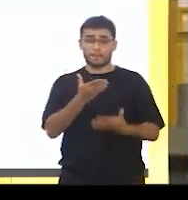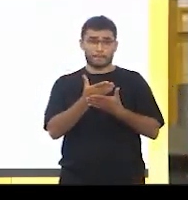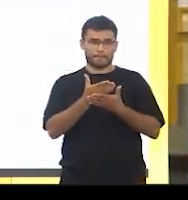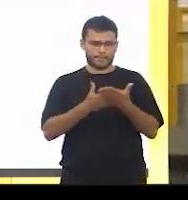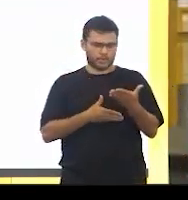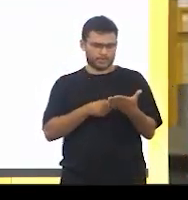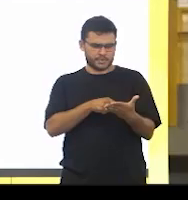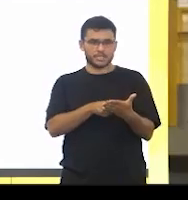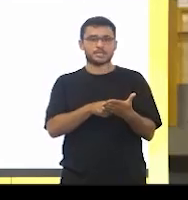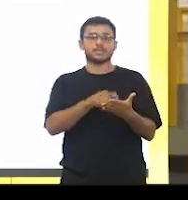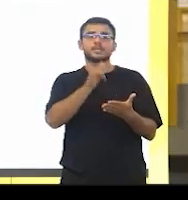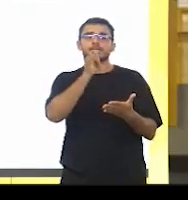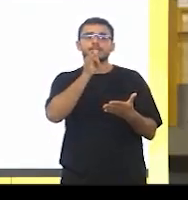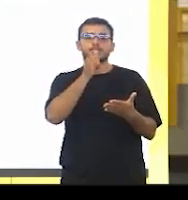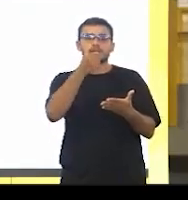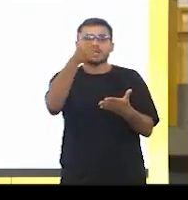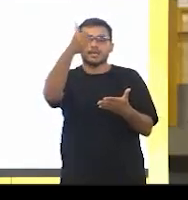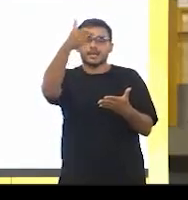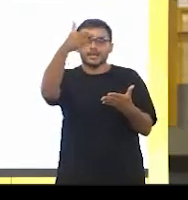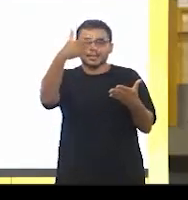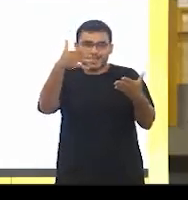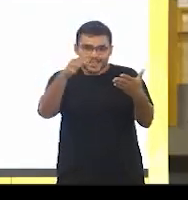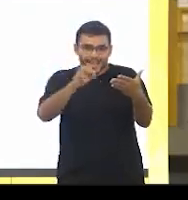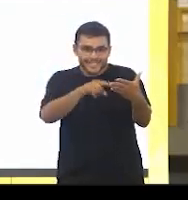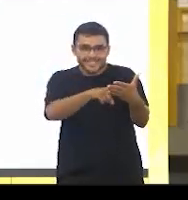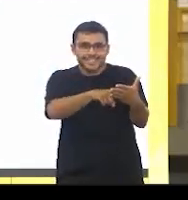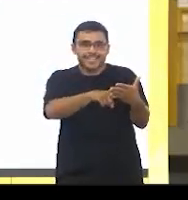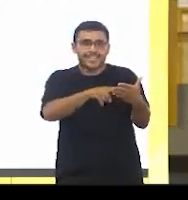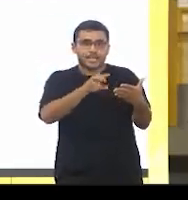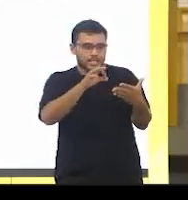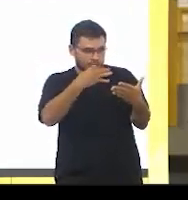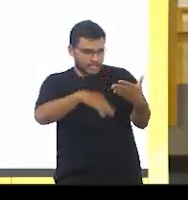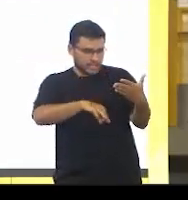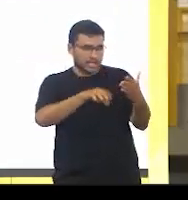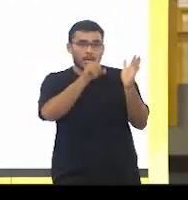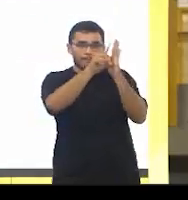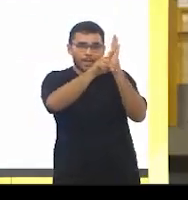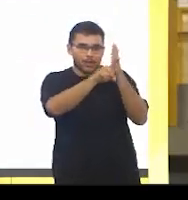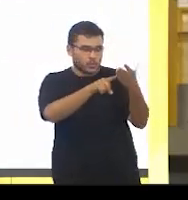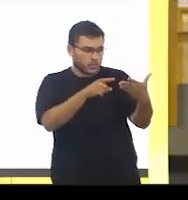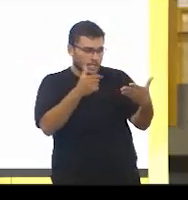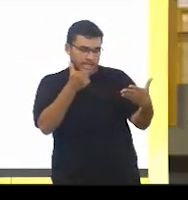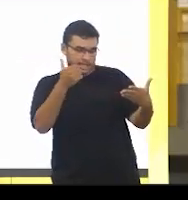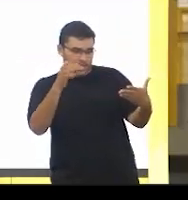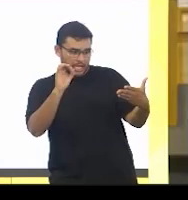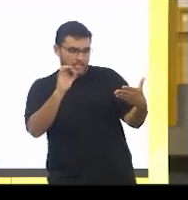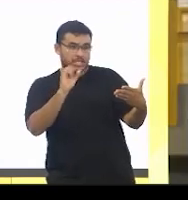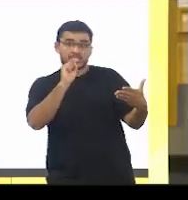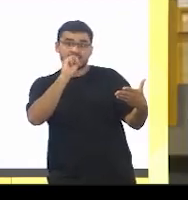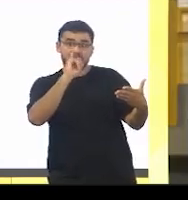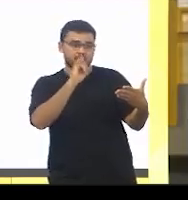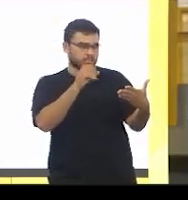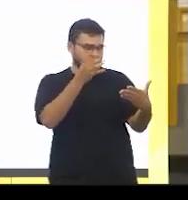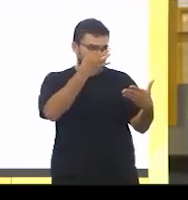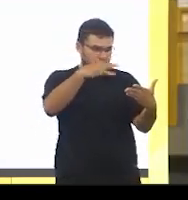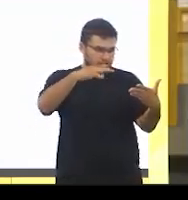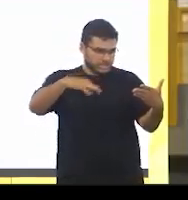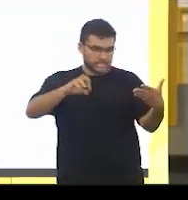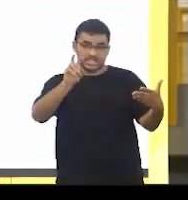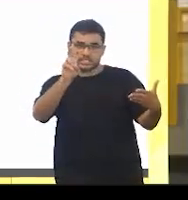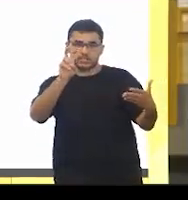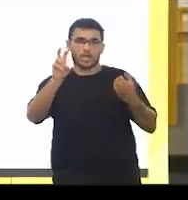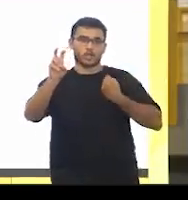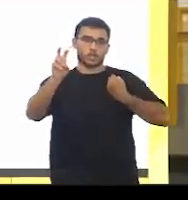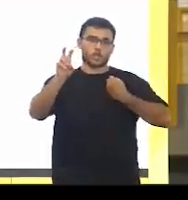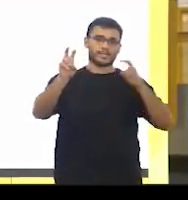provas, que é aquela de acertar 10 questões, tirar 10, acertar 5, tirar 5. Só que para o Enem vocês vão depender da teoria